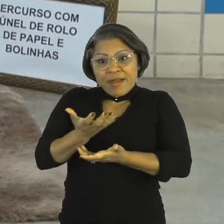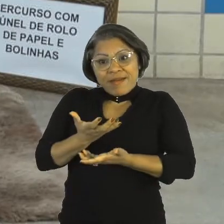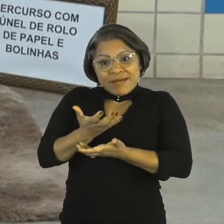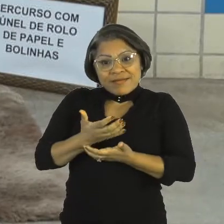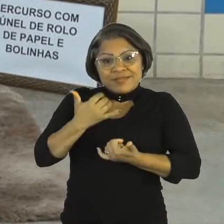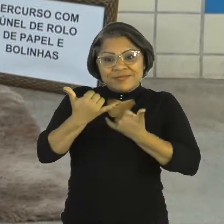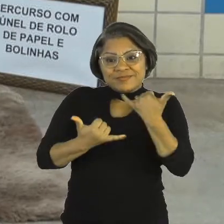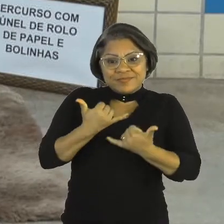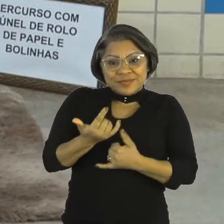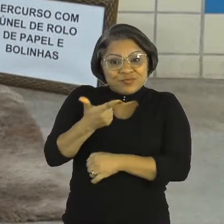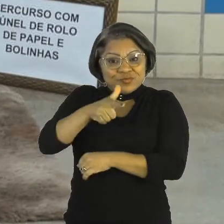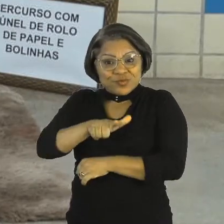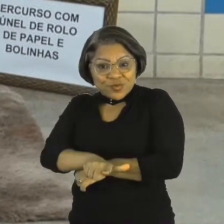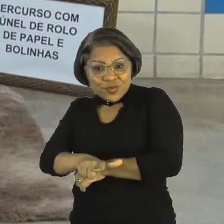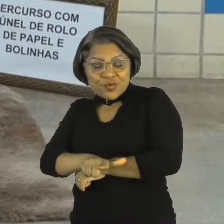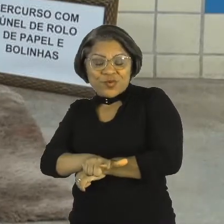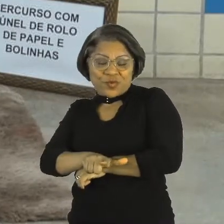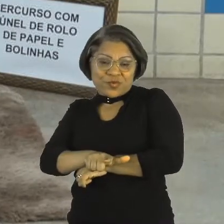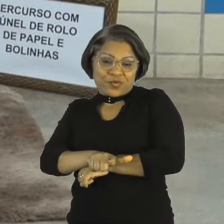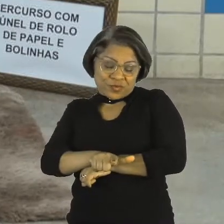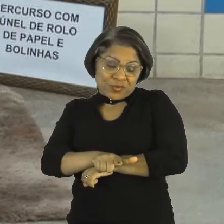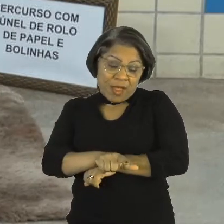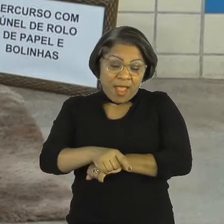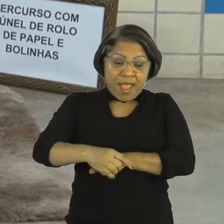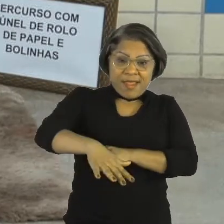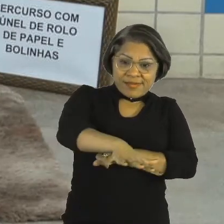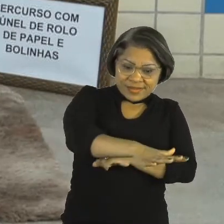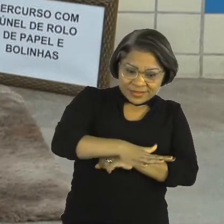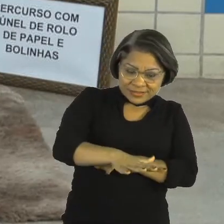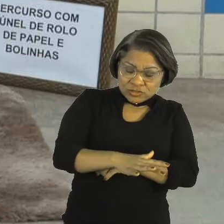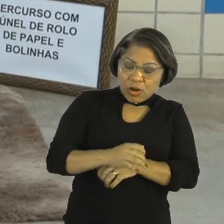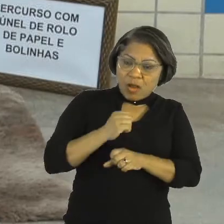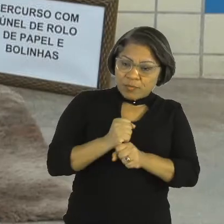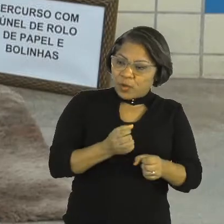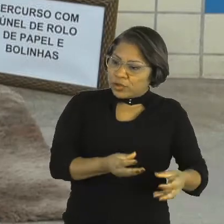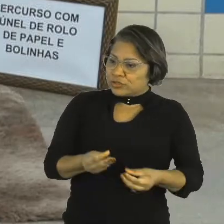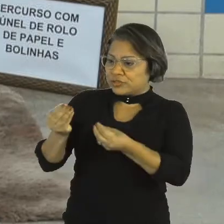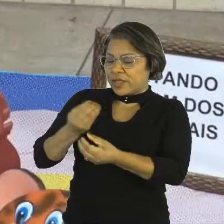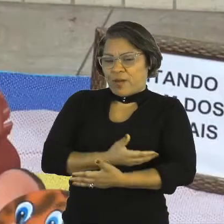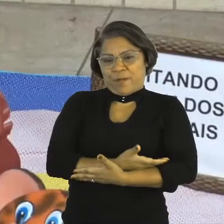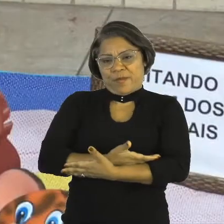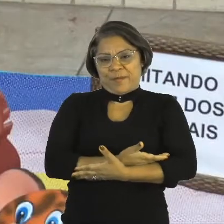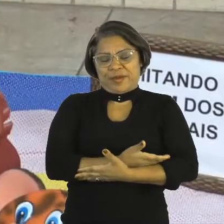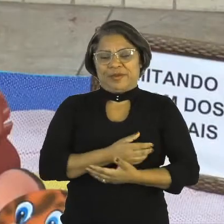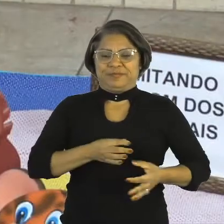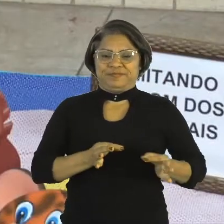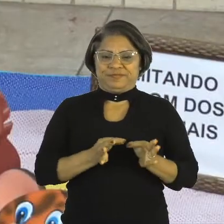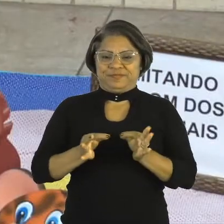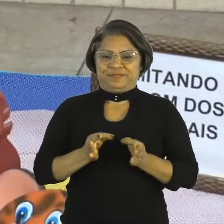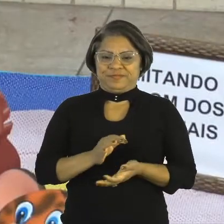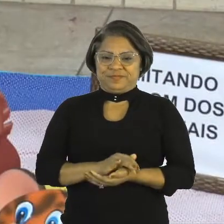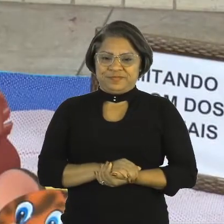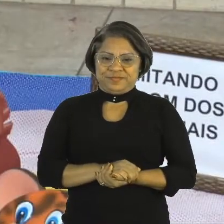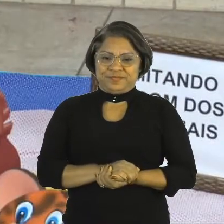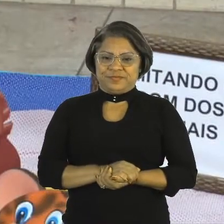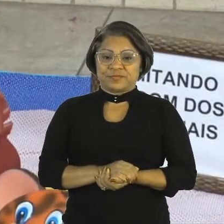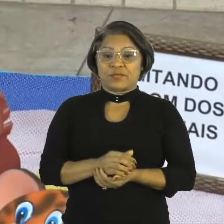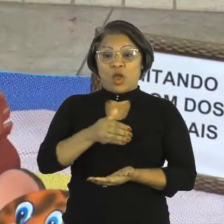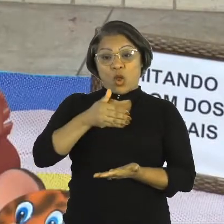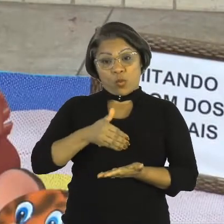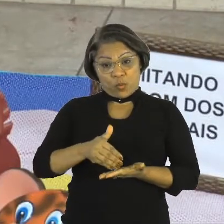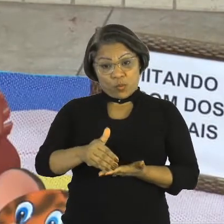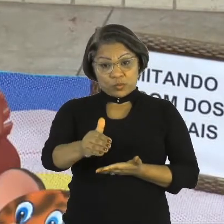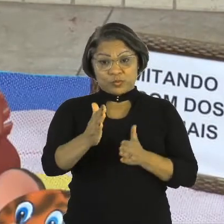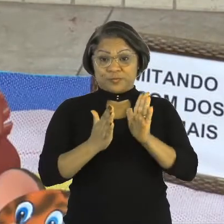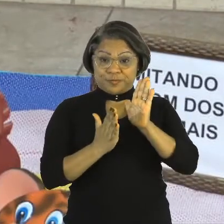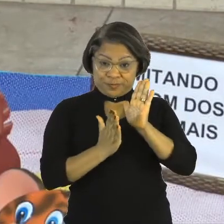quiser brincar novamente, você disponibilizar esse material que foi organizado. Dando continuidade com as nossas propostas